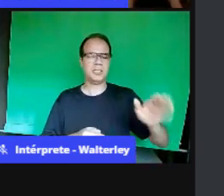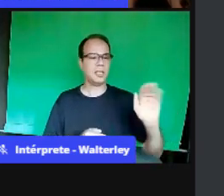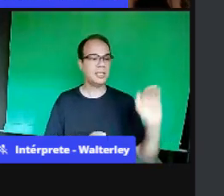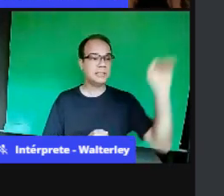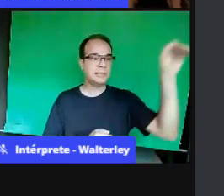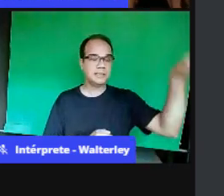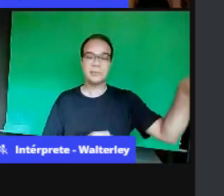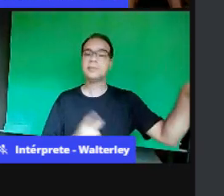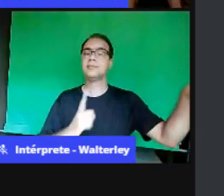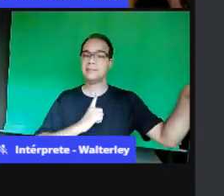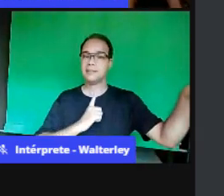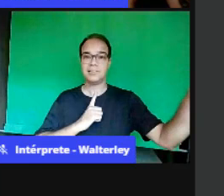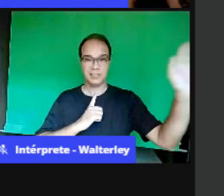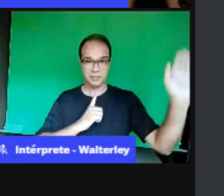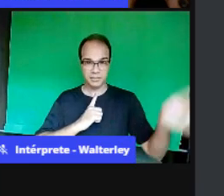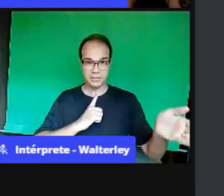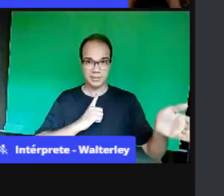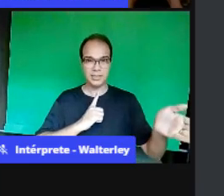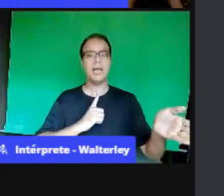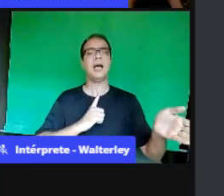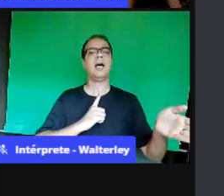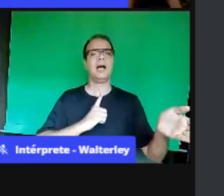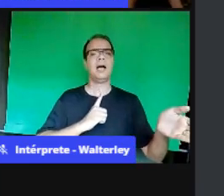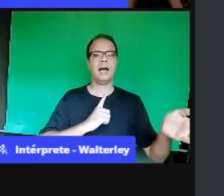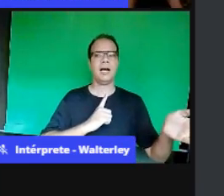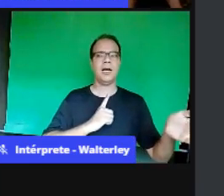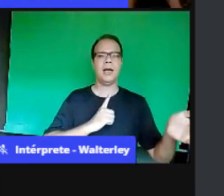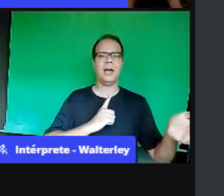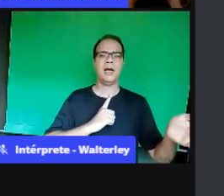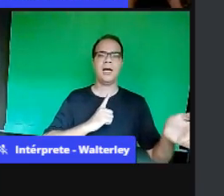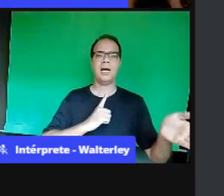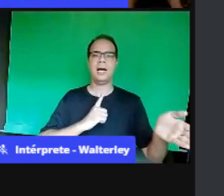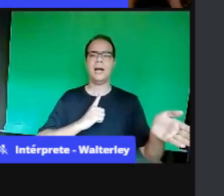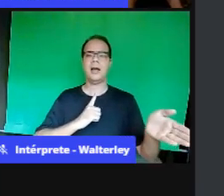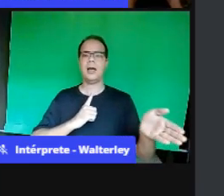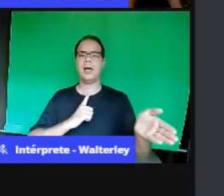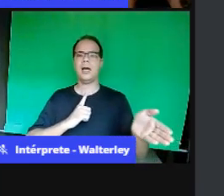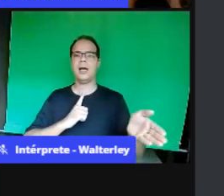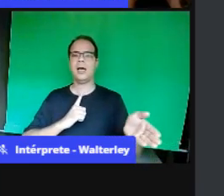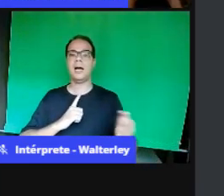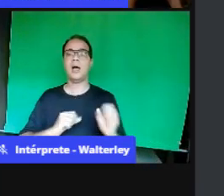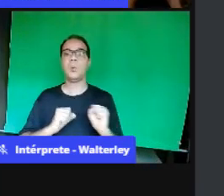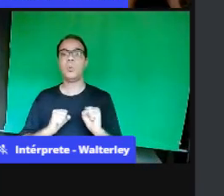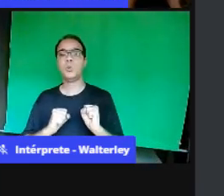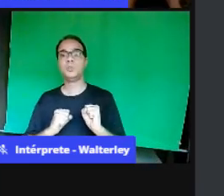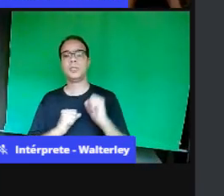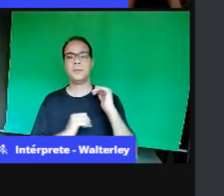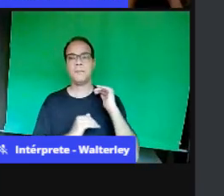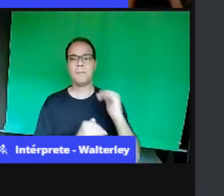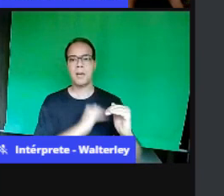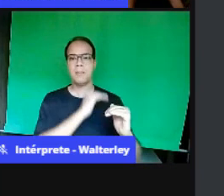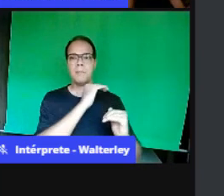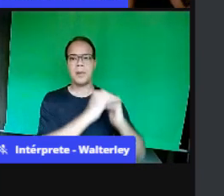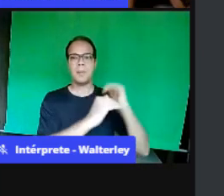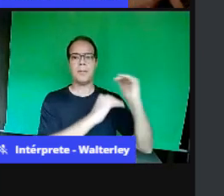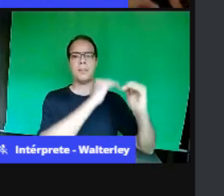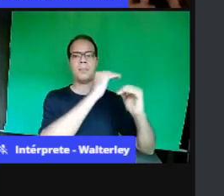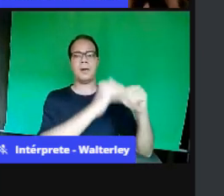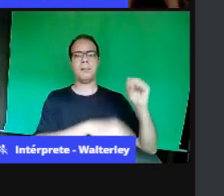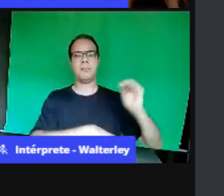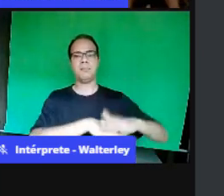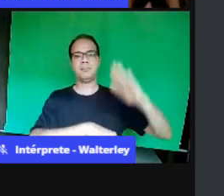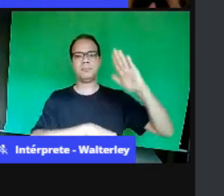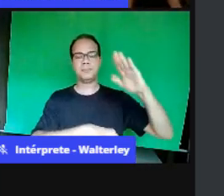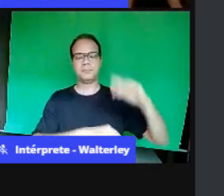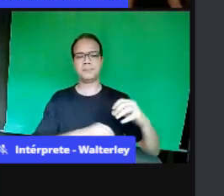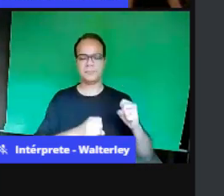que ele traz de respaldo, eu posso estabelecer uma habilidade sequencial, né? Então,